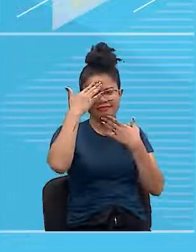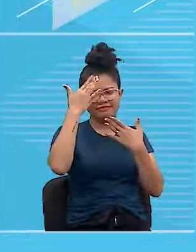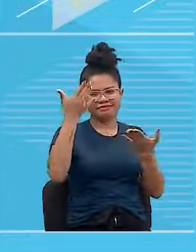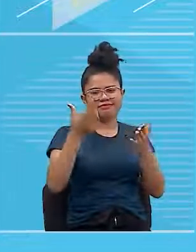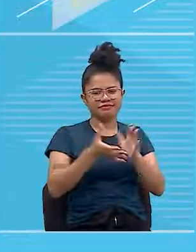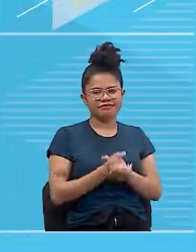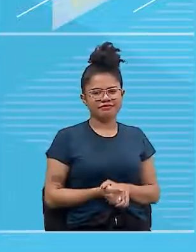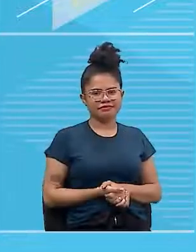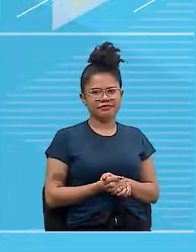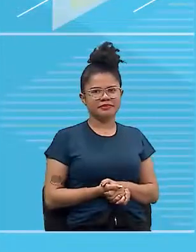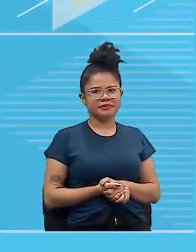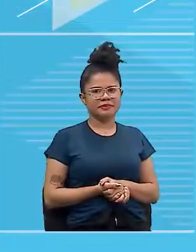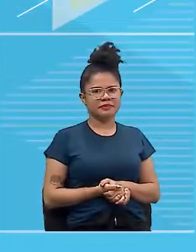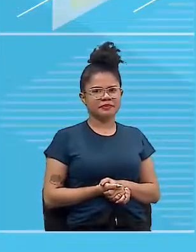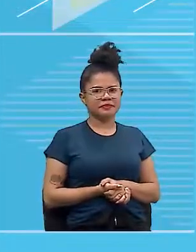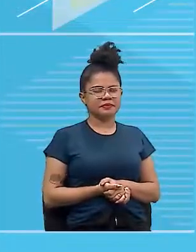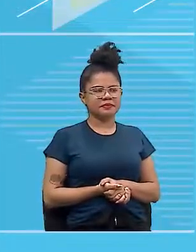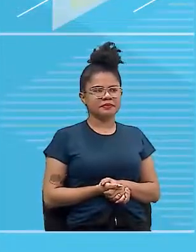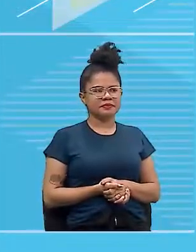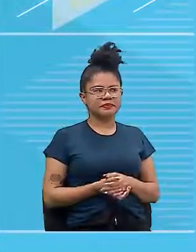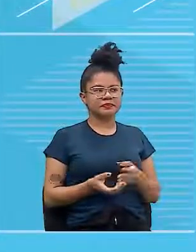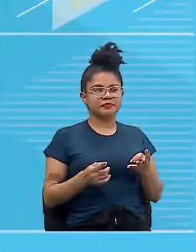o Amino